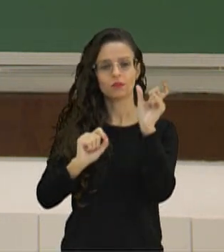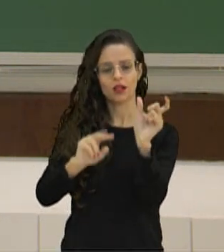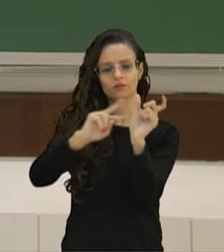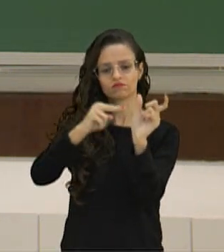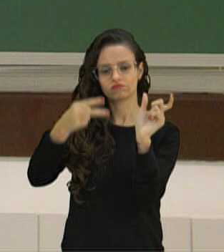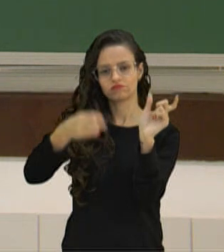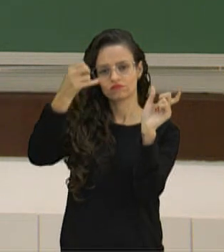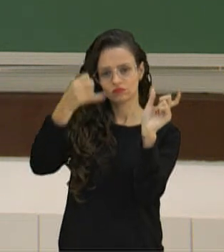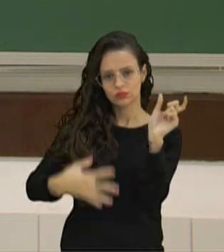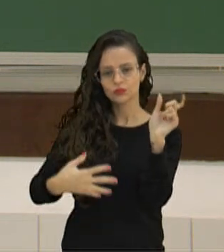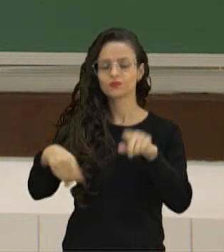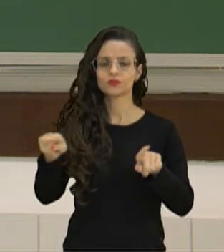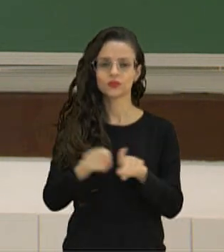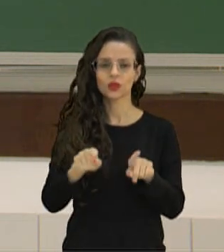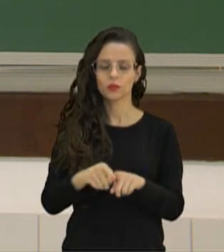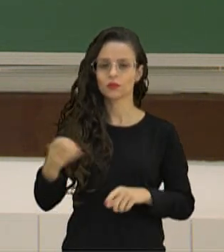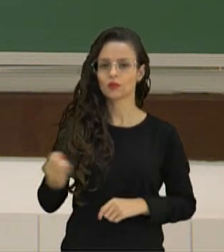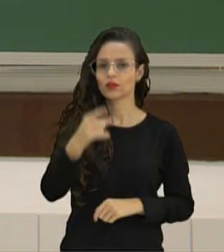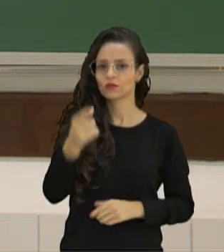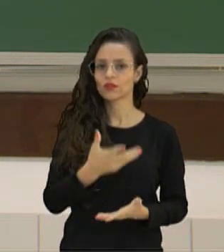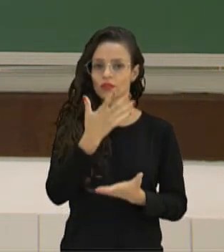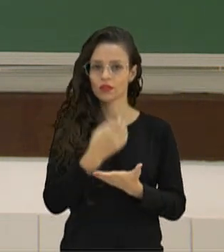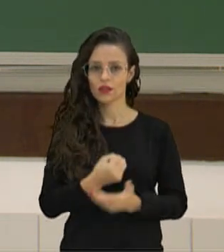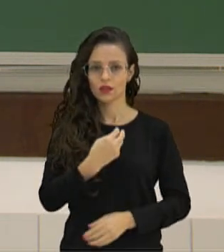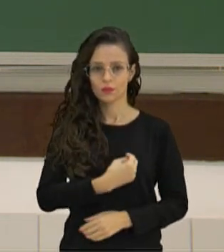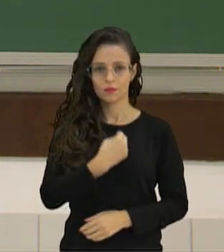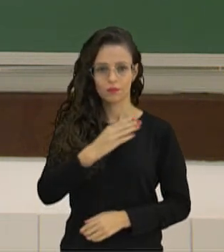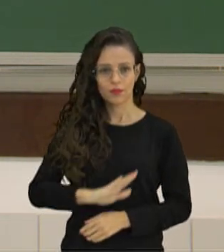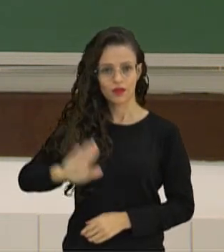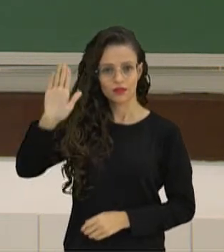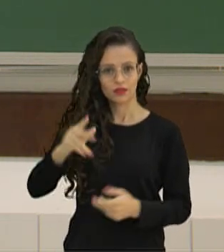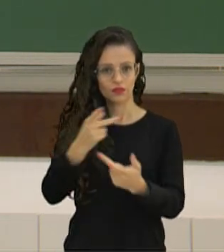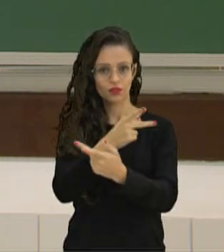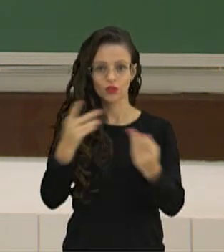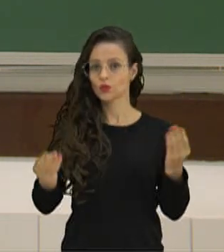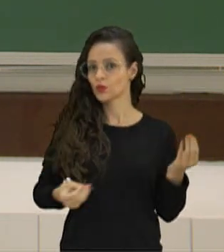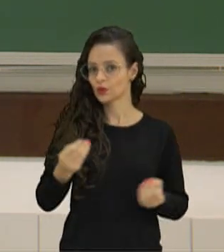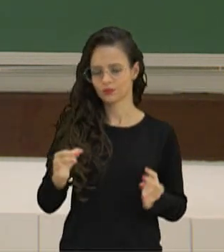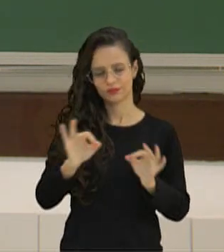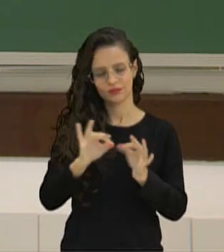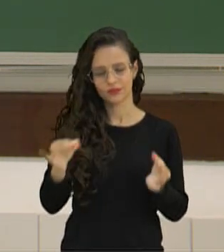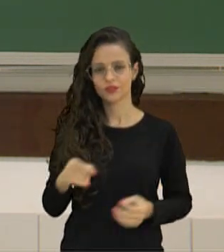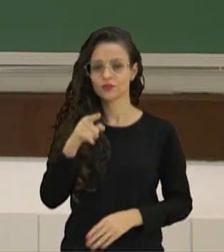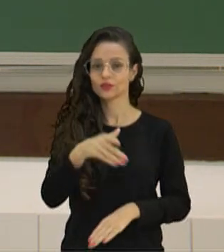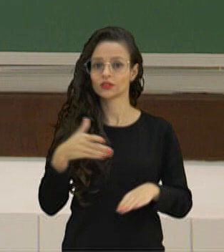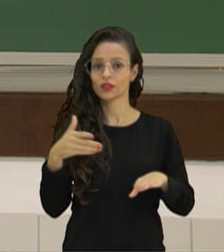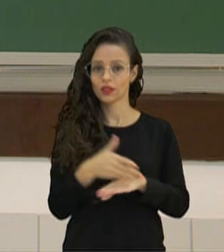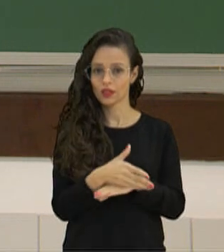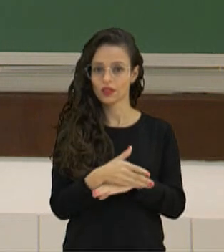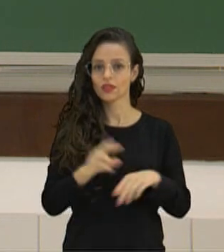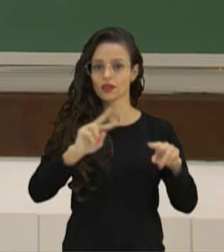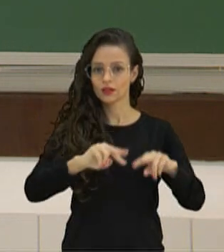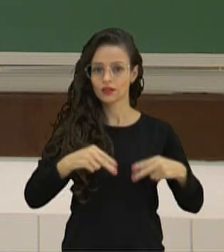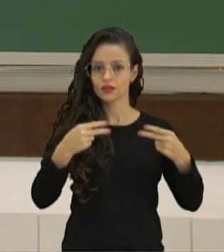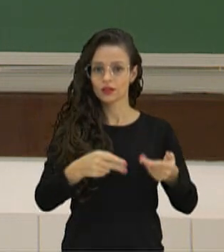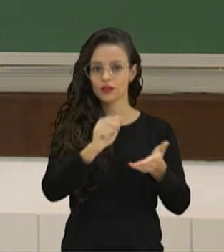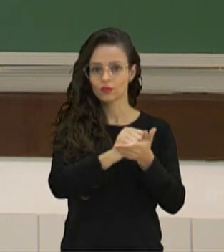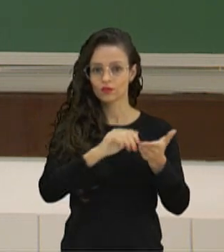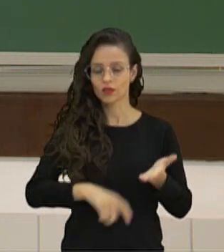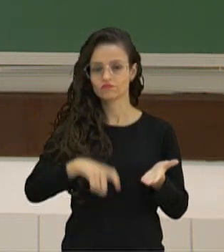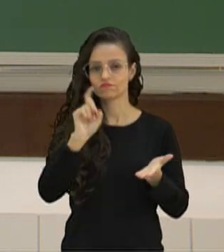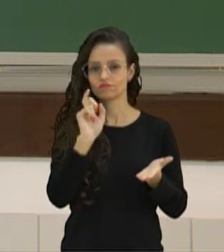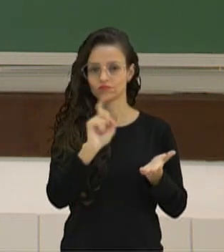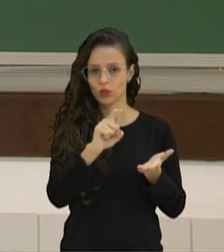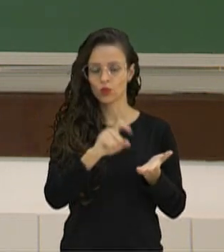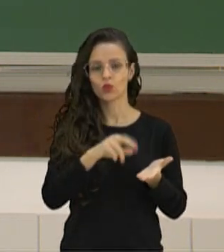Também é importante que vocês garantam a presença de vocês, a assiduidade. É simples. Vão lá no ícone atividades, cliquem no